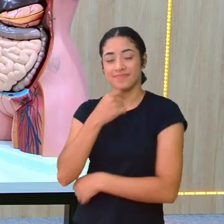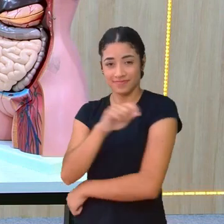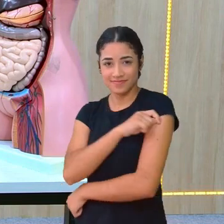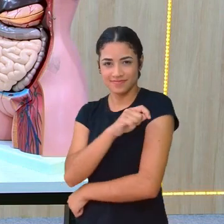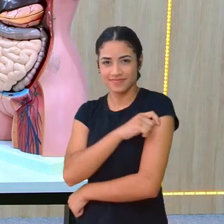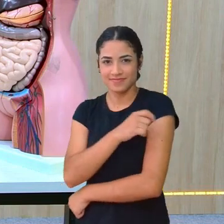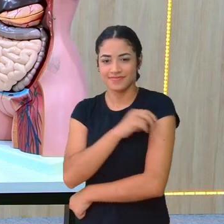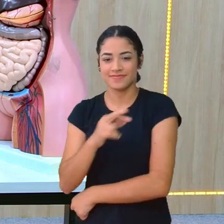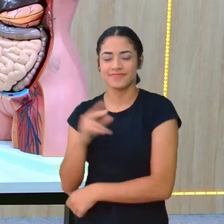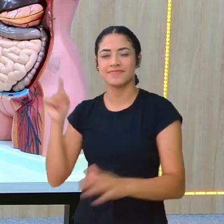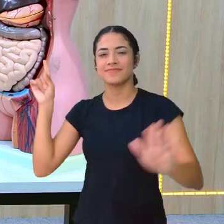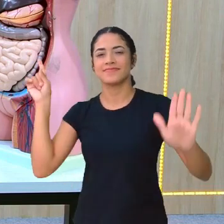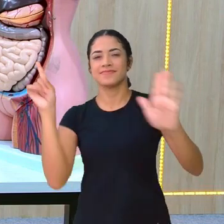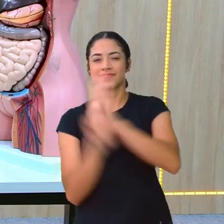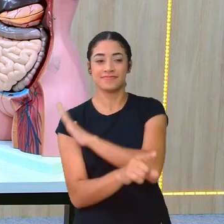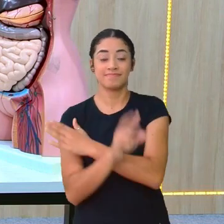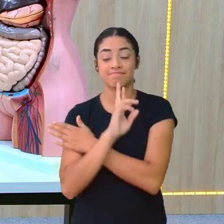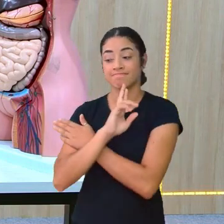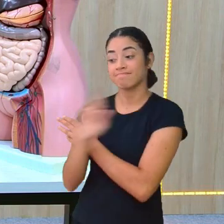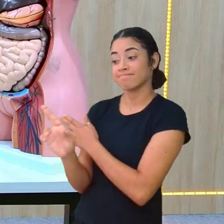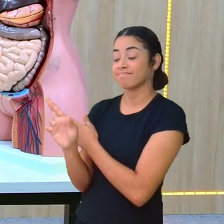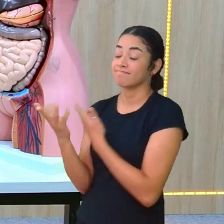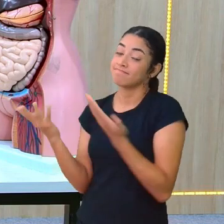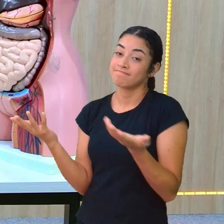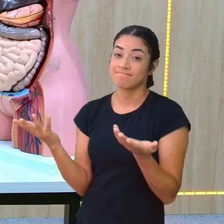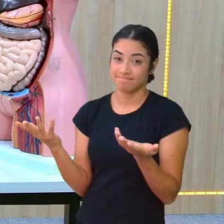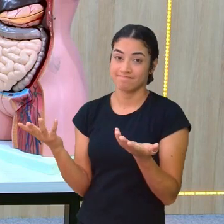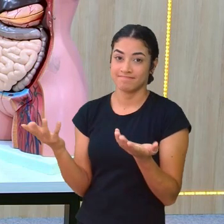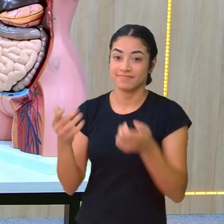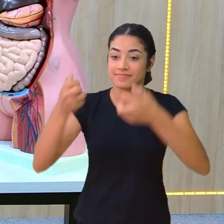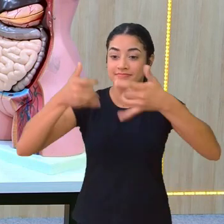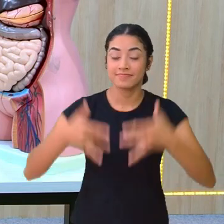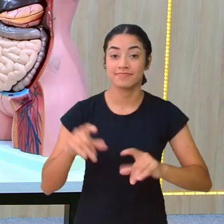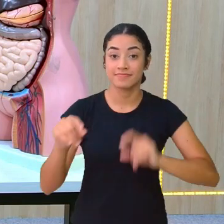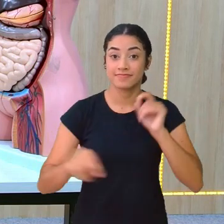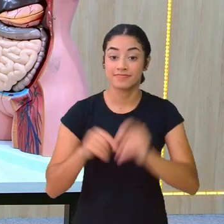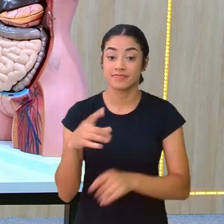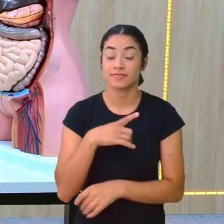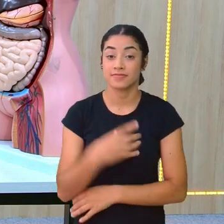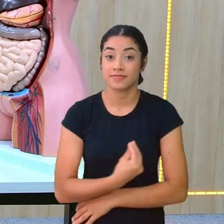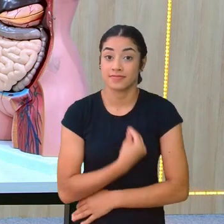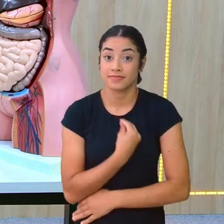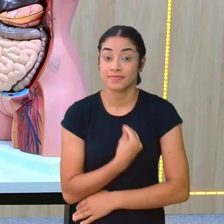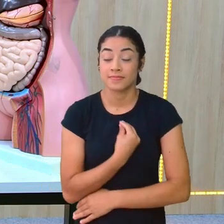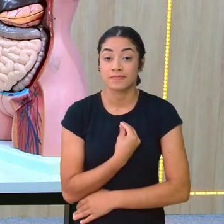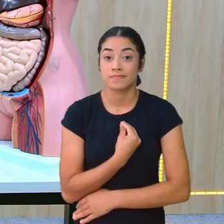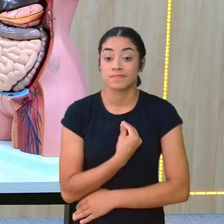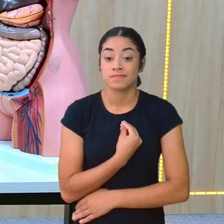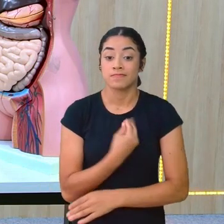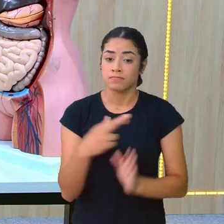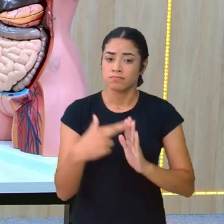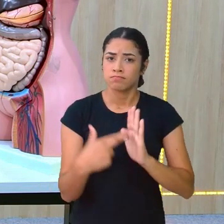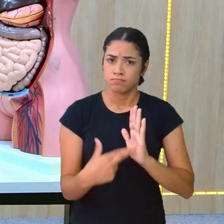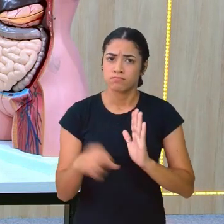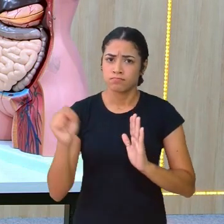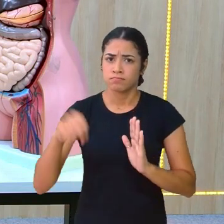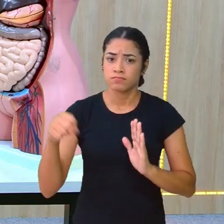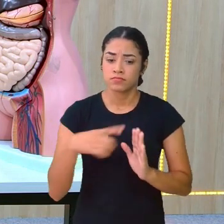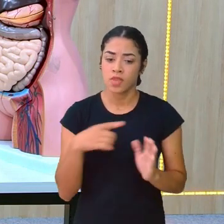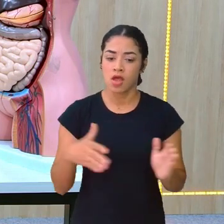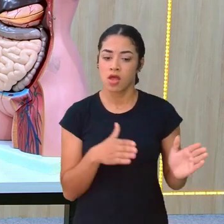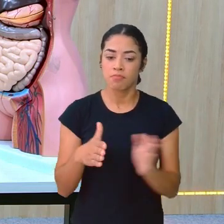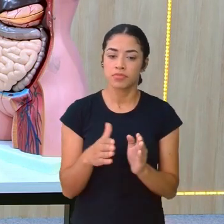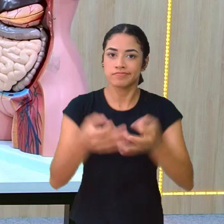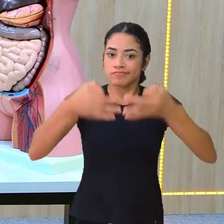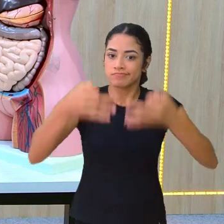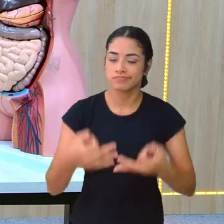comigo, compartilhando naquela mesa, eu estou dizendo para ele que existe uma regra, sim, por onde vai